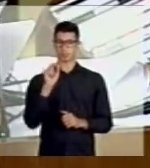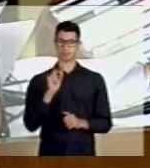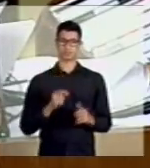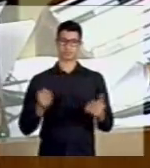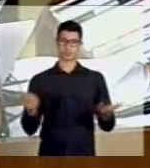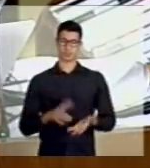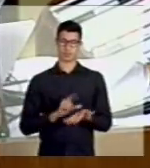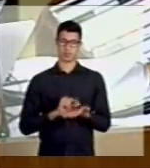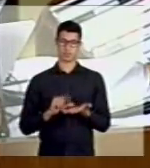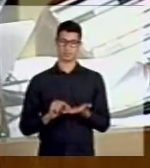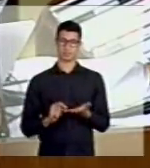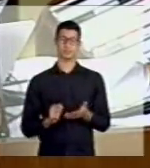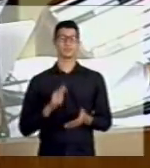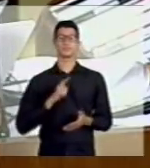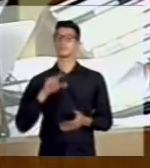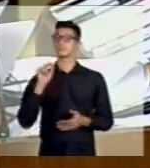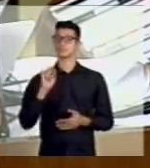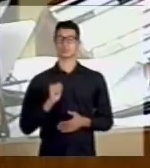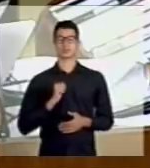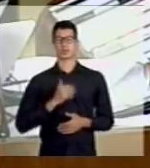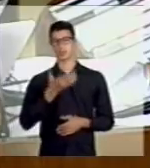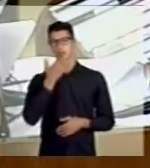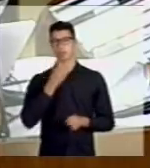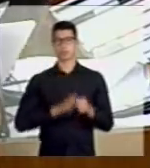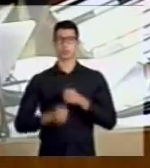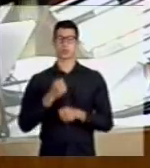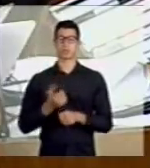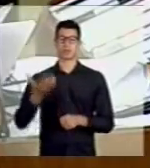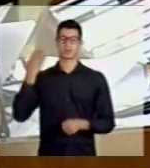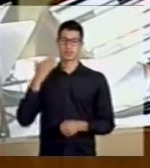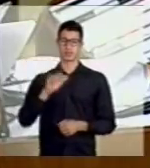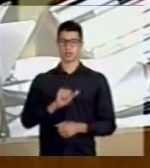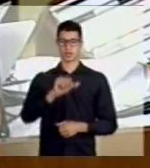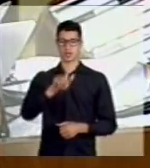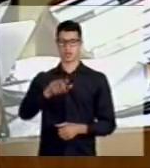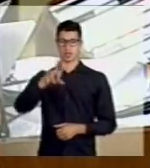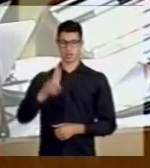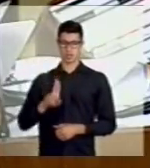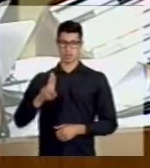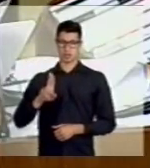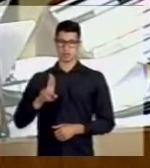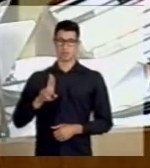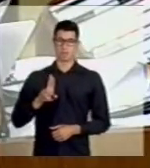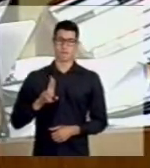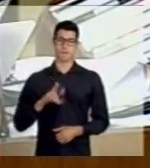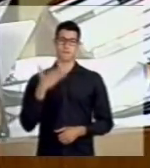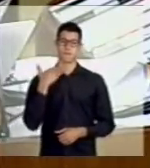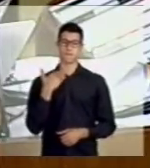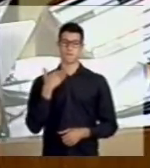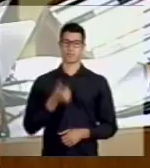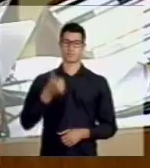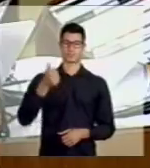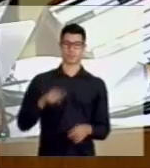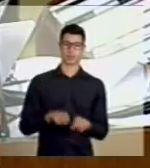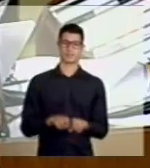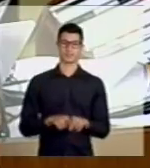neste artigo consta o seguinte, que em dezembro do ano passado, a Advocacia Geral da União, o Banco Central,